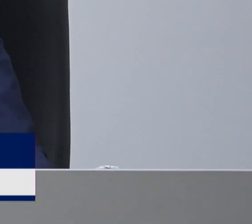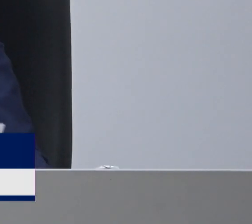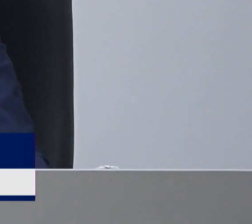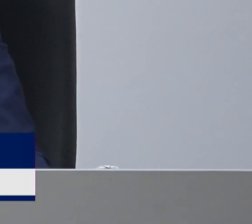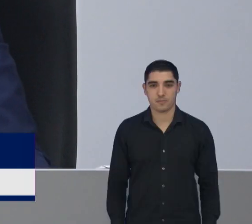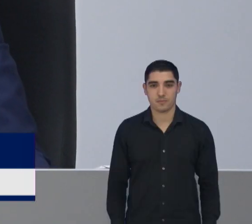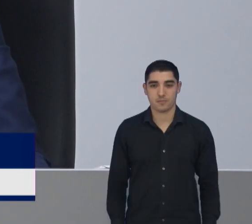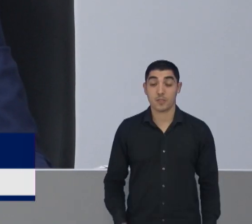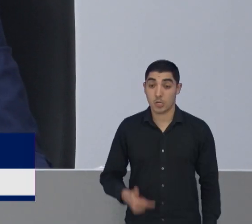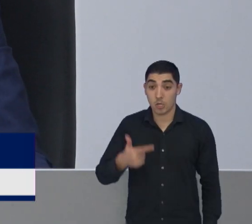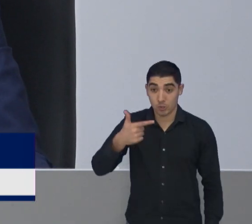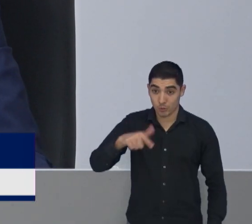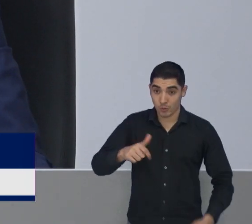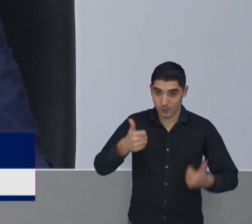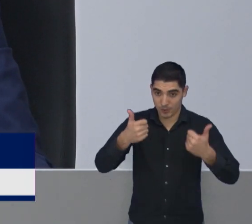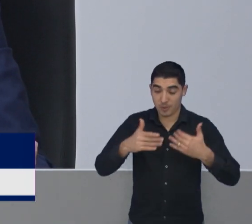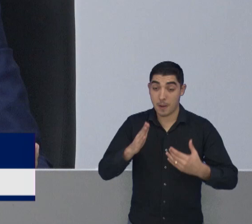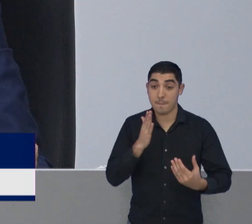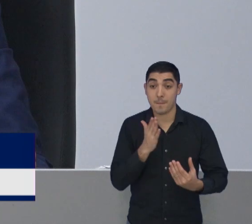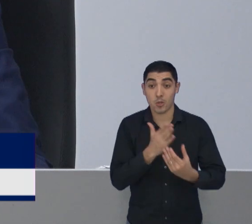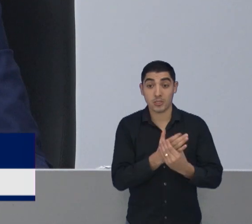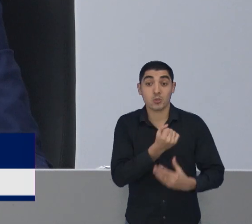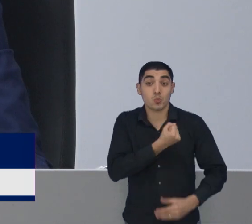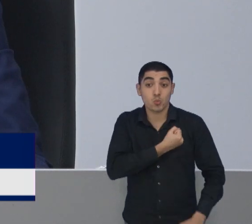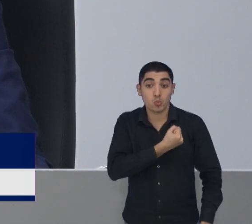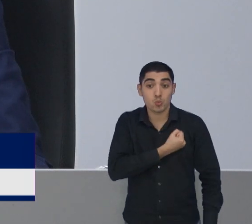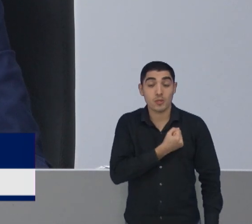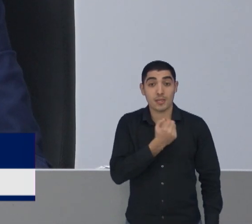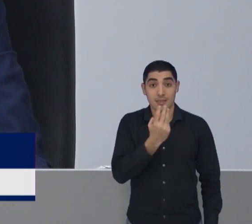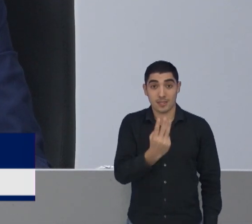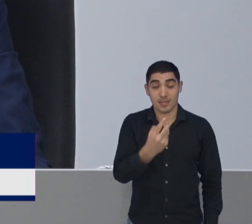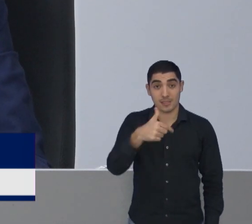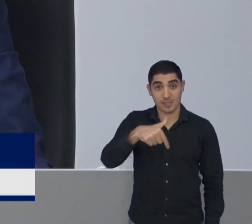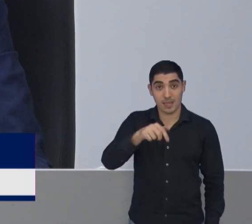Retificando a votação, em discussão o processo de número